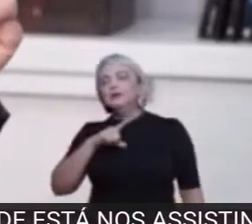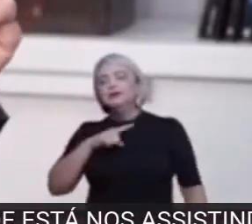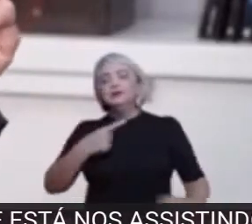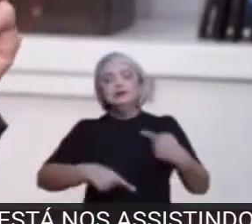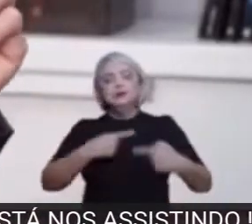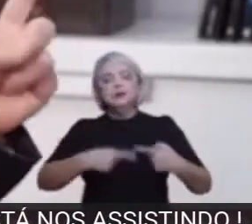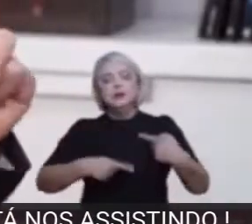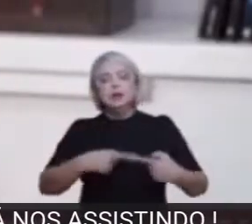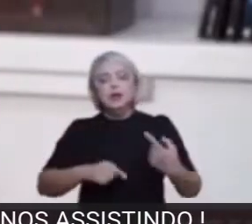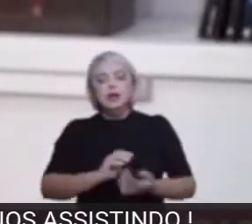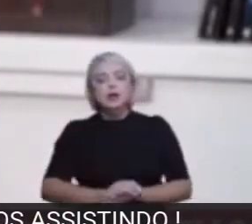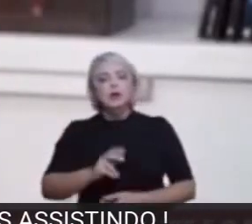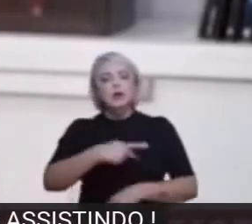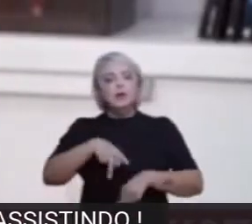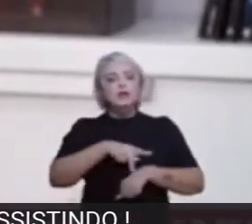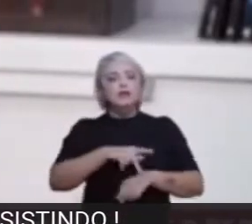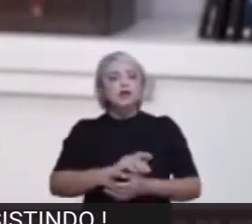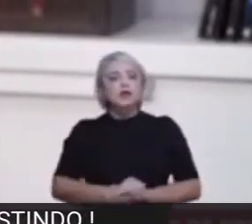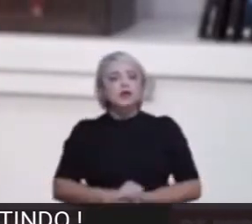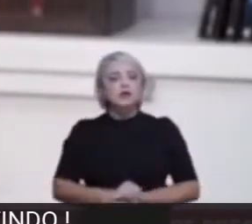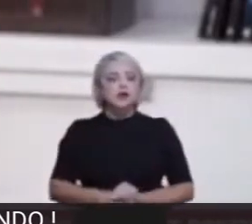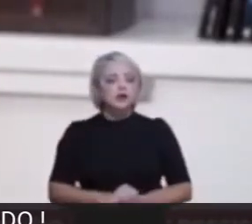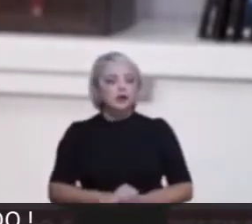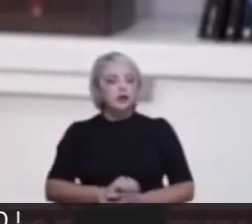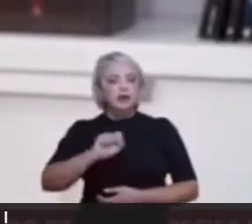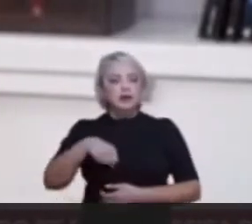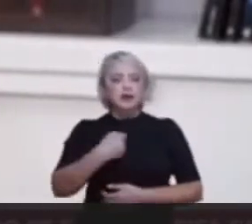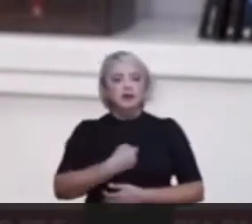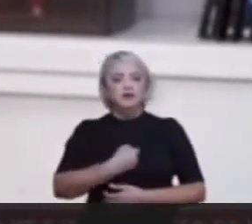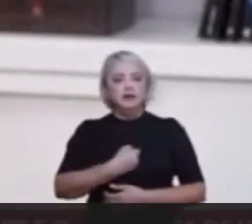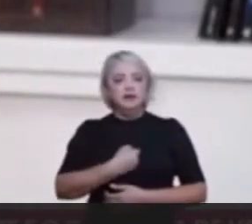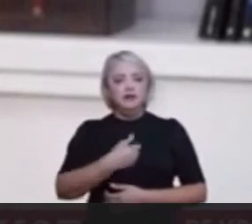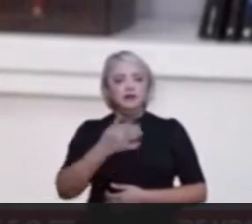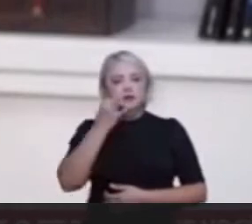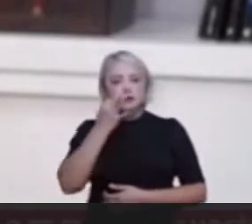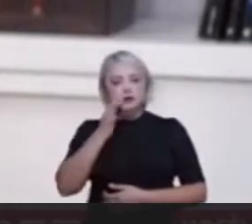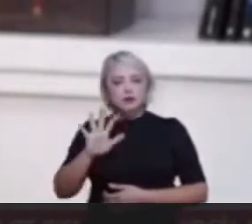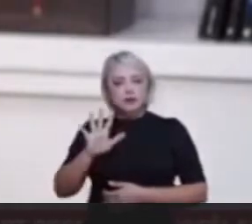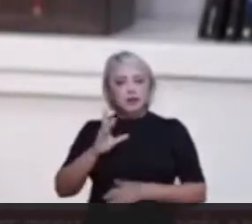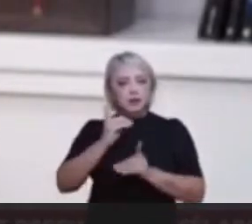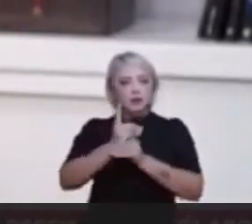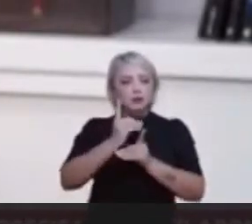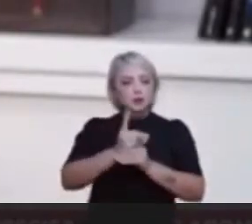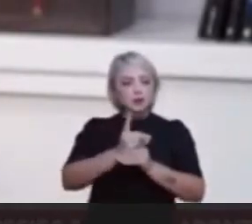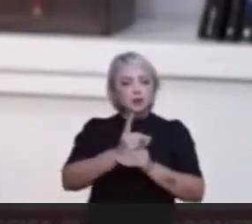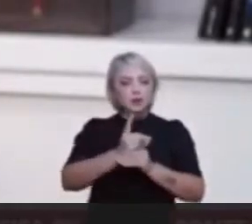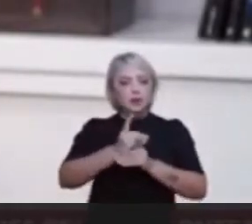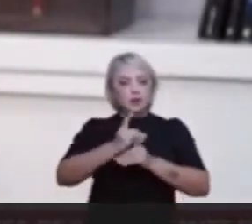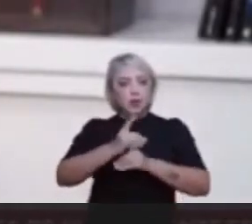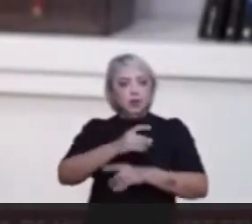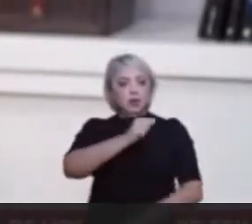se encontrou lá no Rio Iapoque, lá no Amapá. E eu